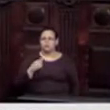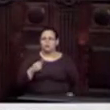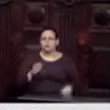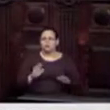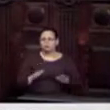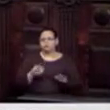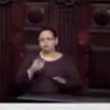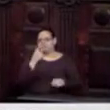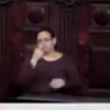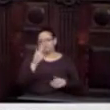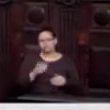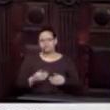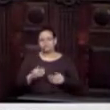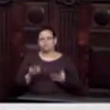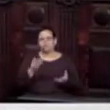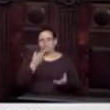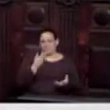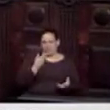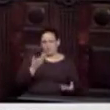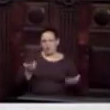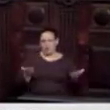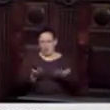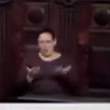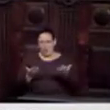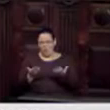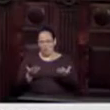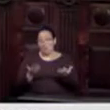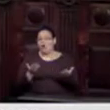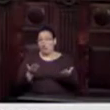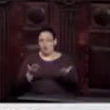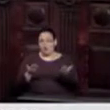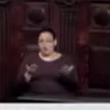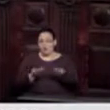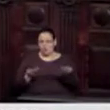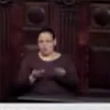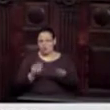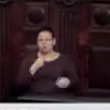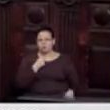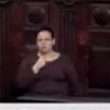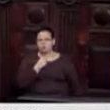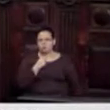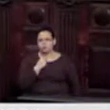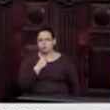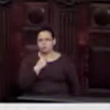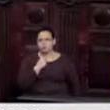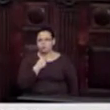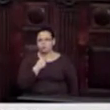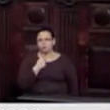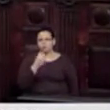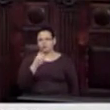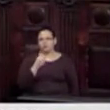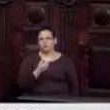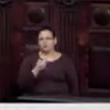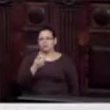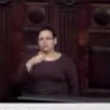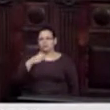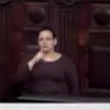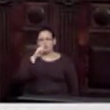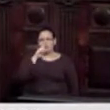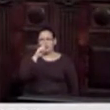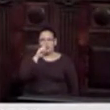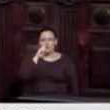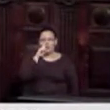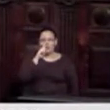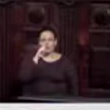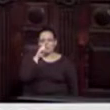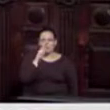recuaram em parte, disseram que agora não pode ir em lugar de risco máximo, mas pode ir em risco médio